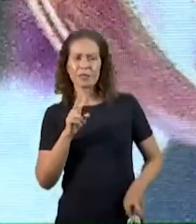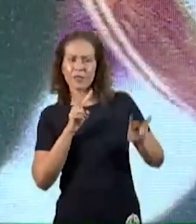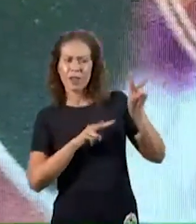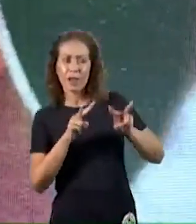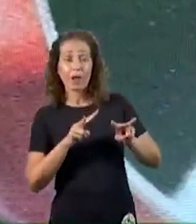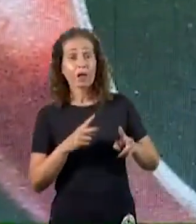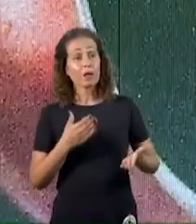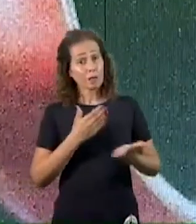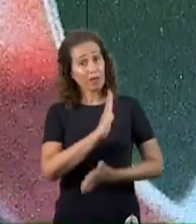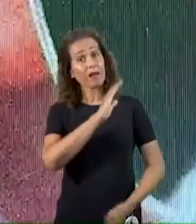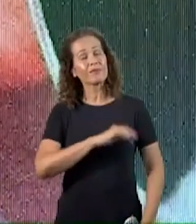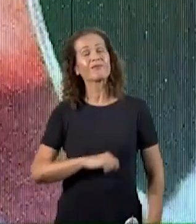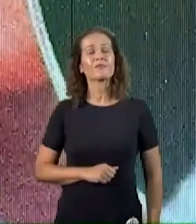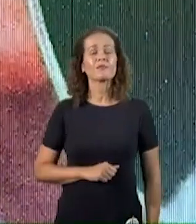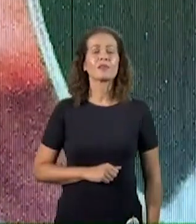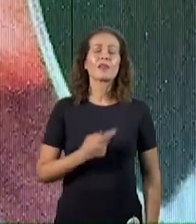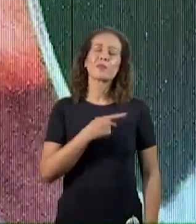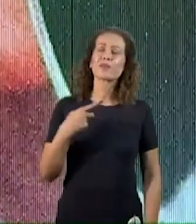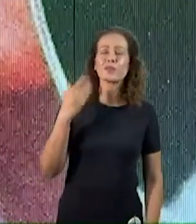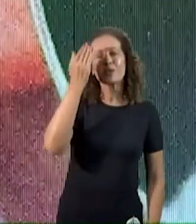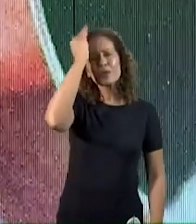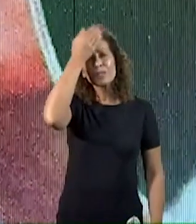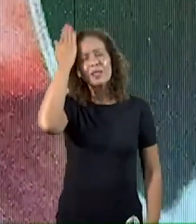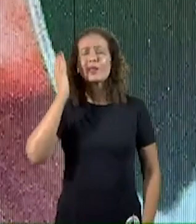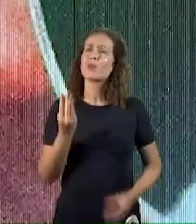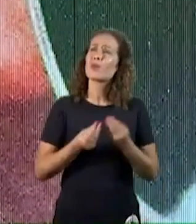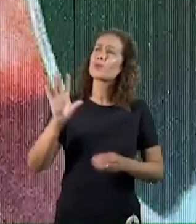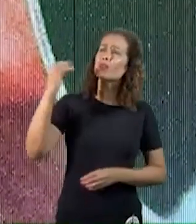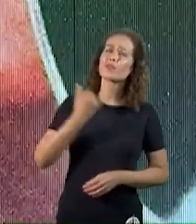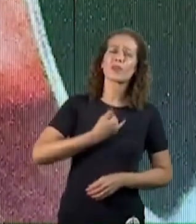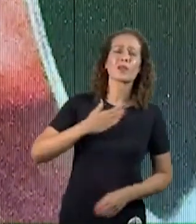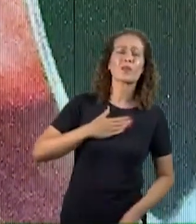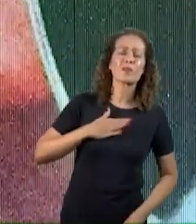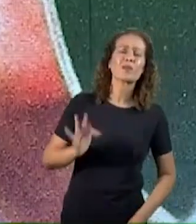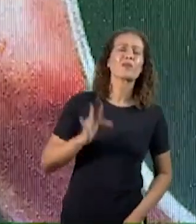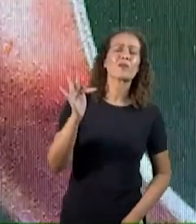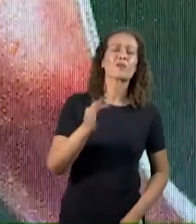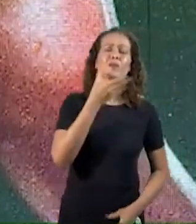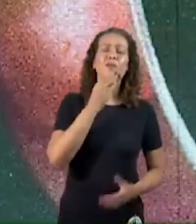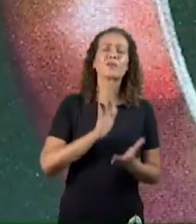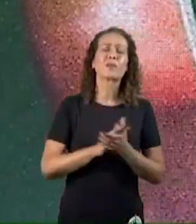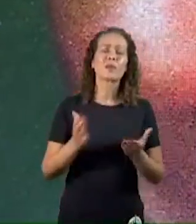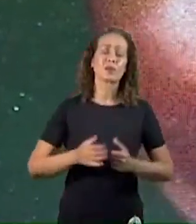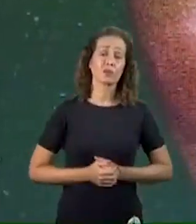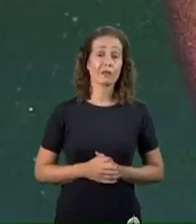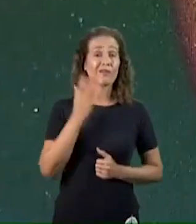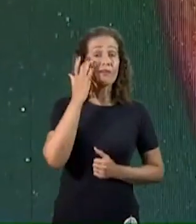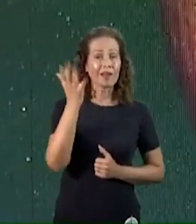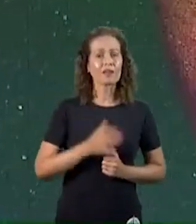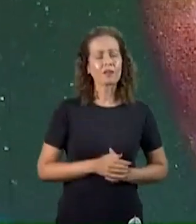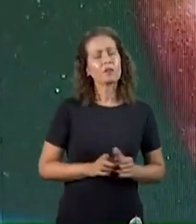Pastor Lucinho, como que Deus fala comigo? Quem é o meu futuro esposo? Quem é o seu futuro esposo? Fácil, pergunta para o seu pai e para sua